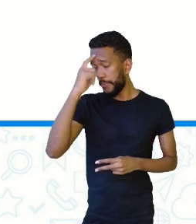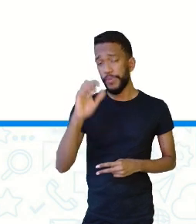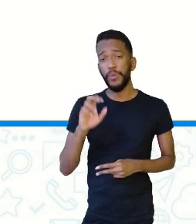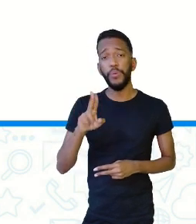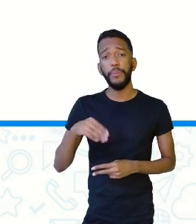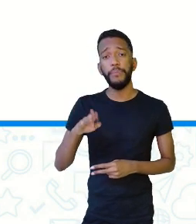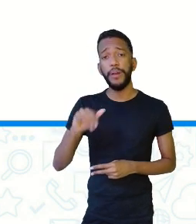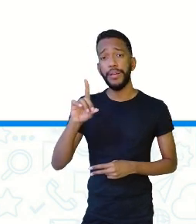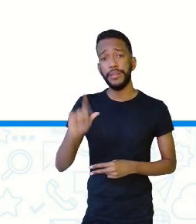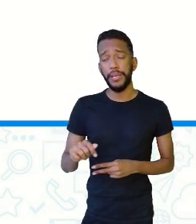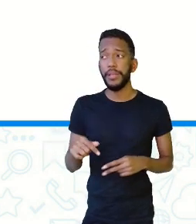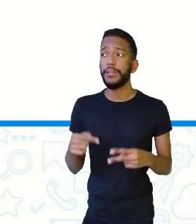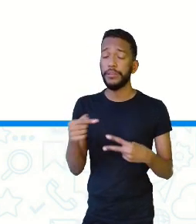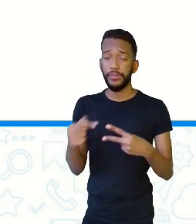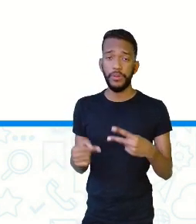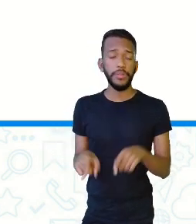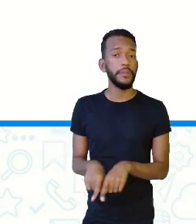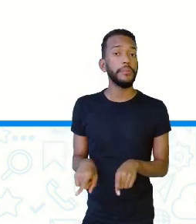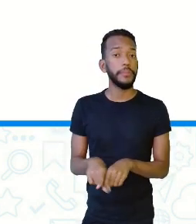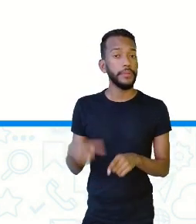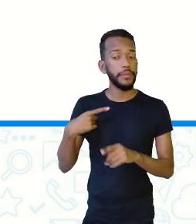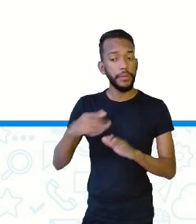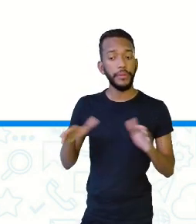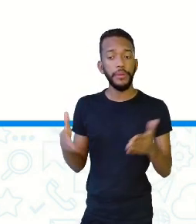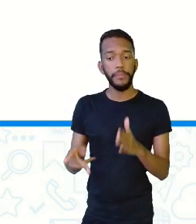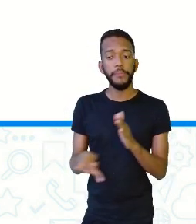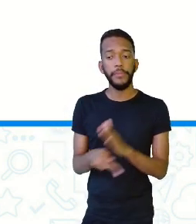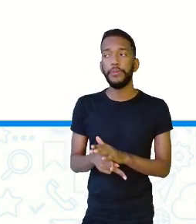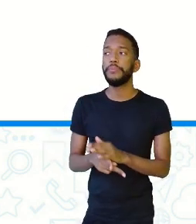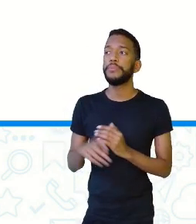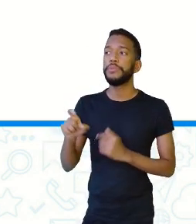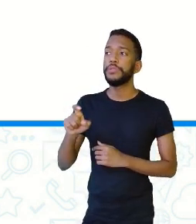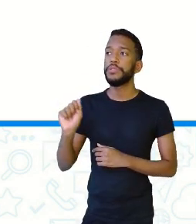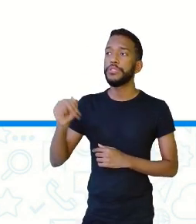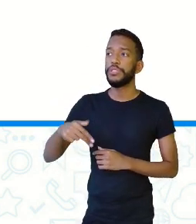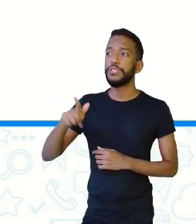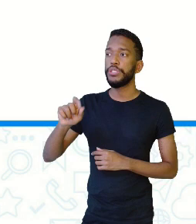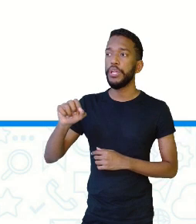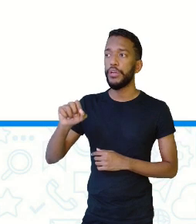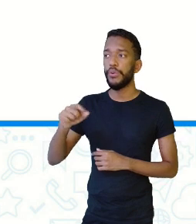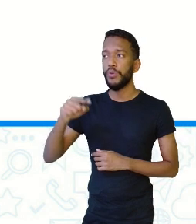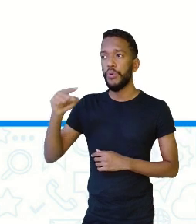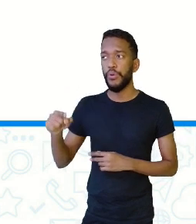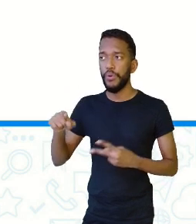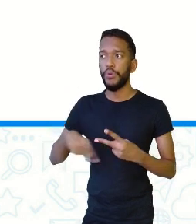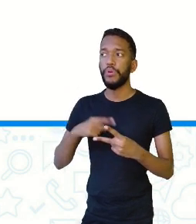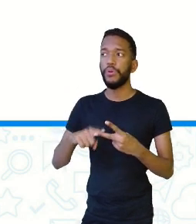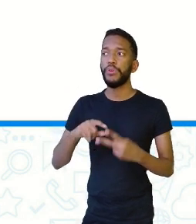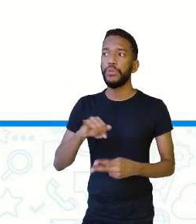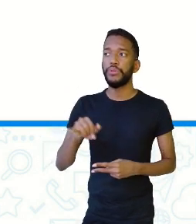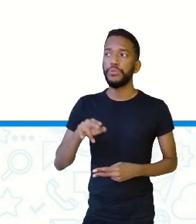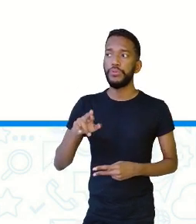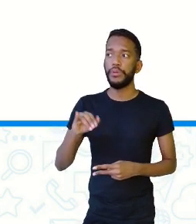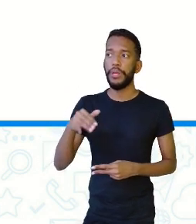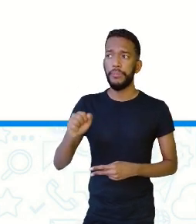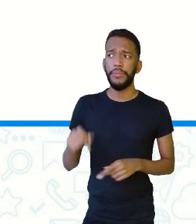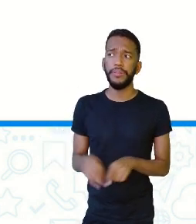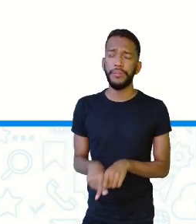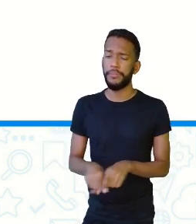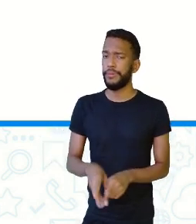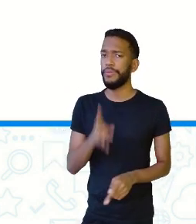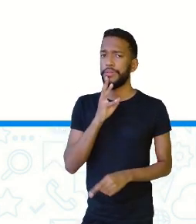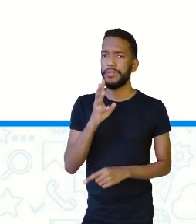possuem características africanas, como o Xangô e a Jurema, também conhecida como catimbó. Então